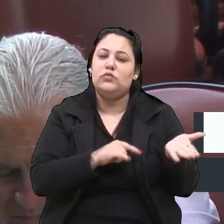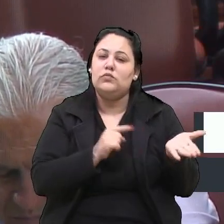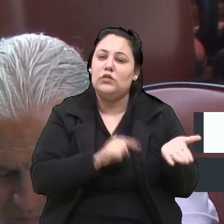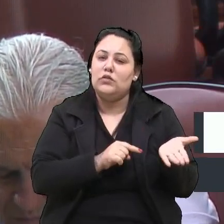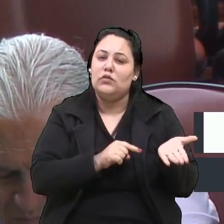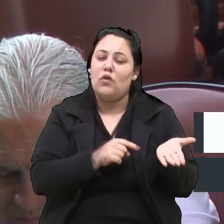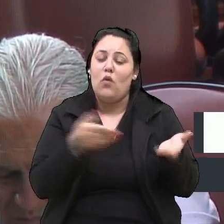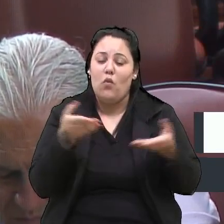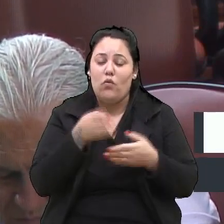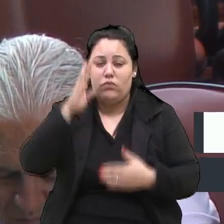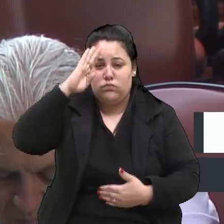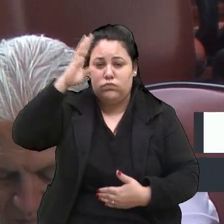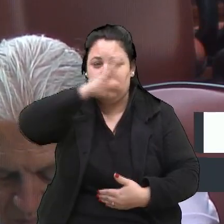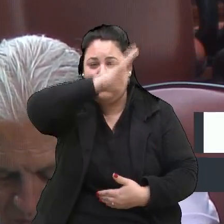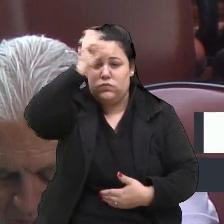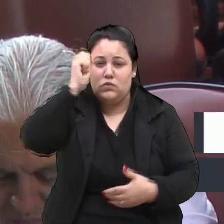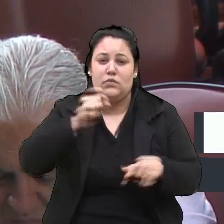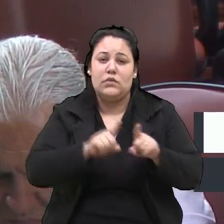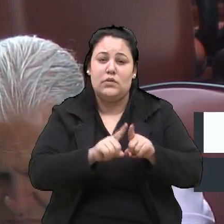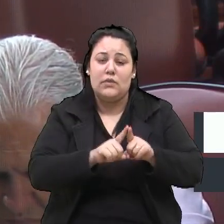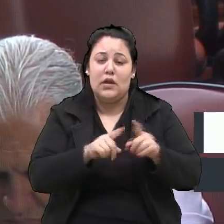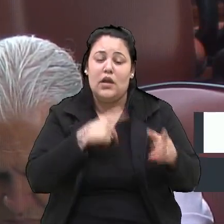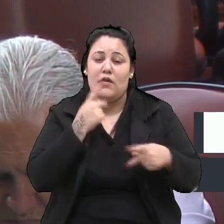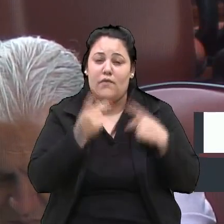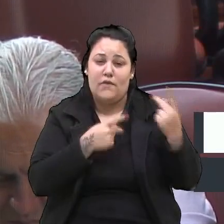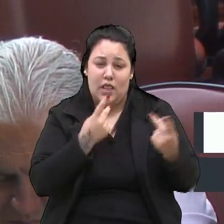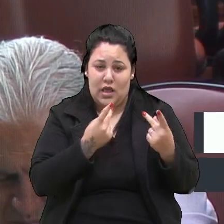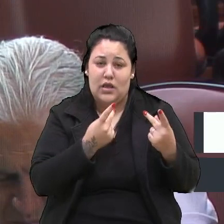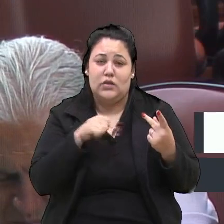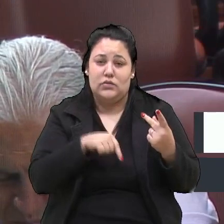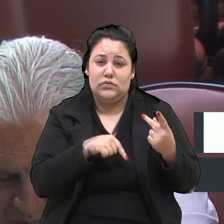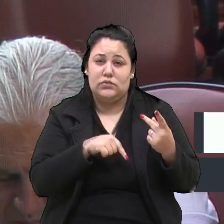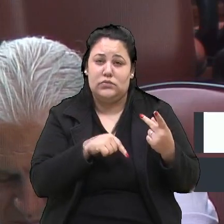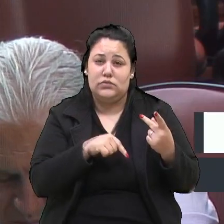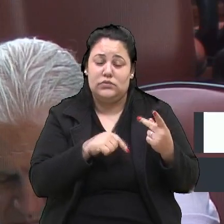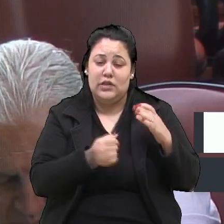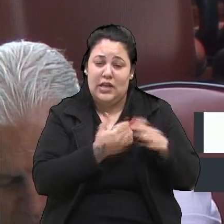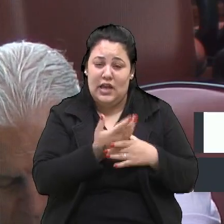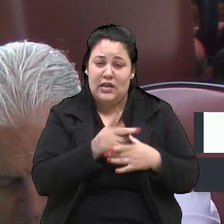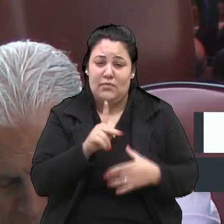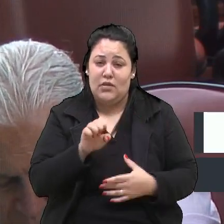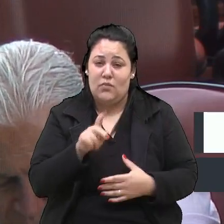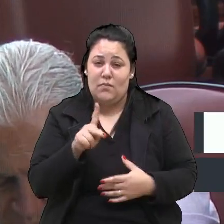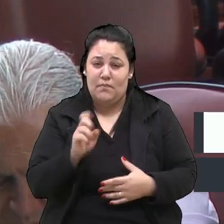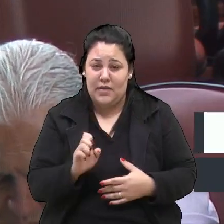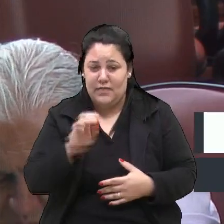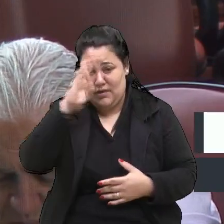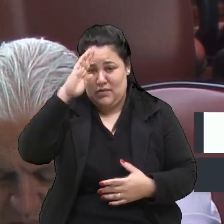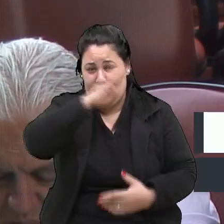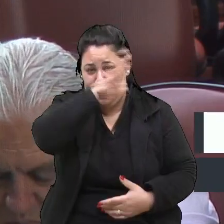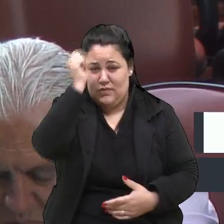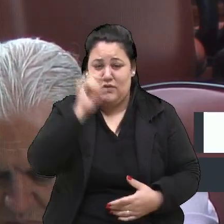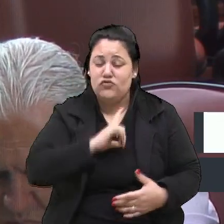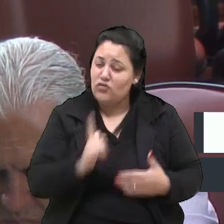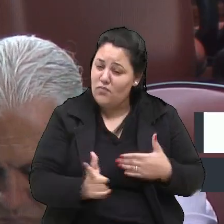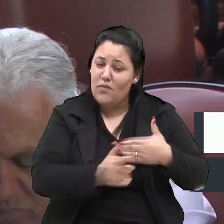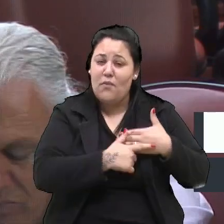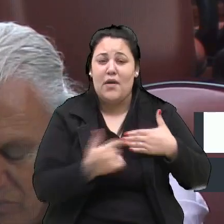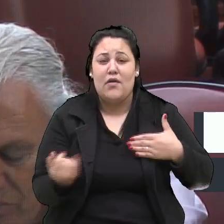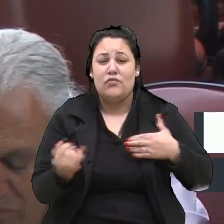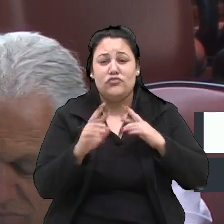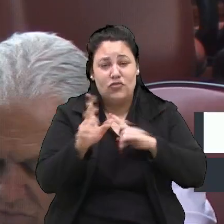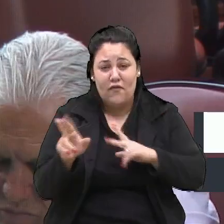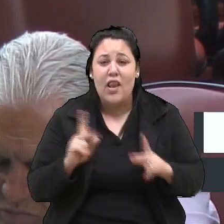Guarda Municipal, e quando foi instalada pelo então prefeito Pepe Vargas, a Guarda, ela tinha um papel